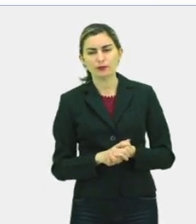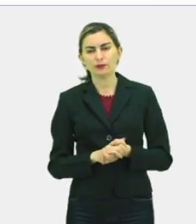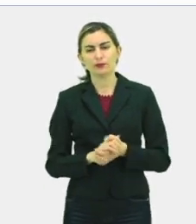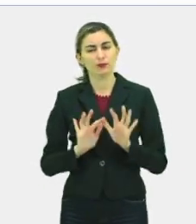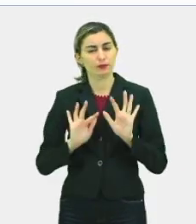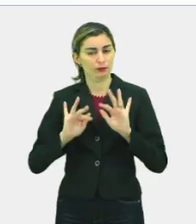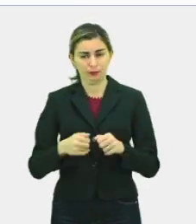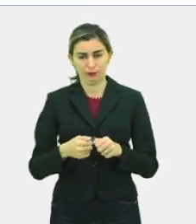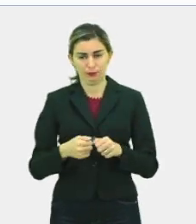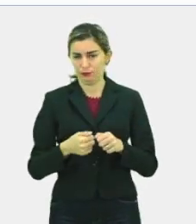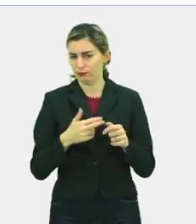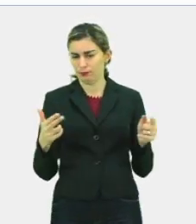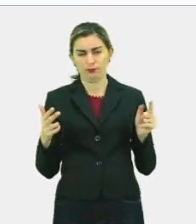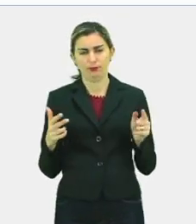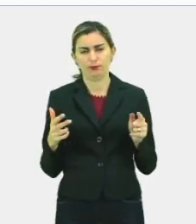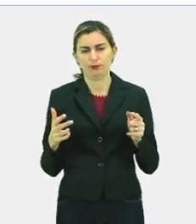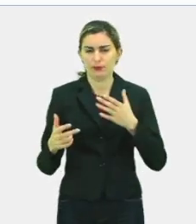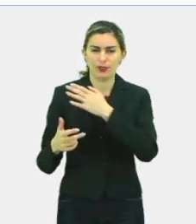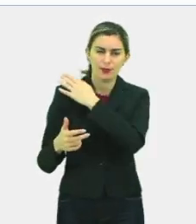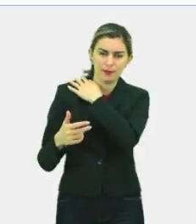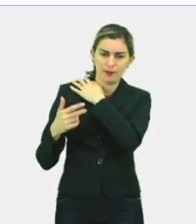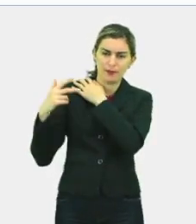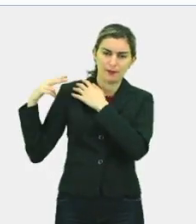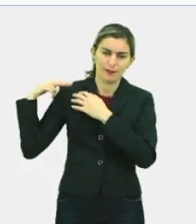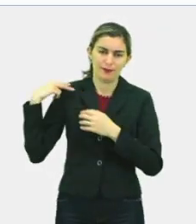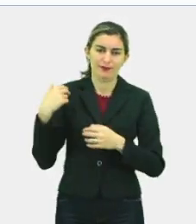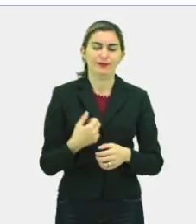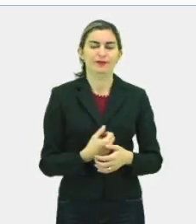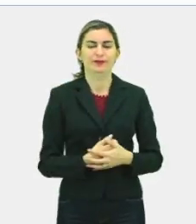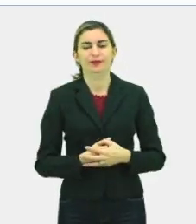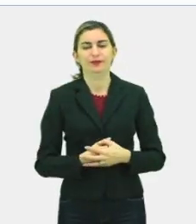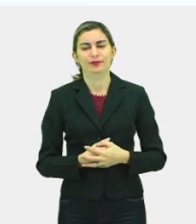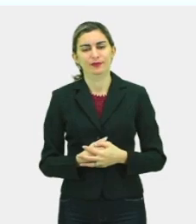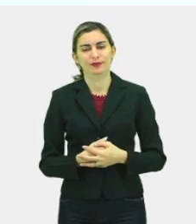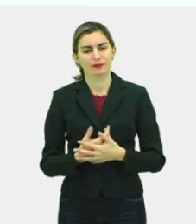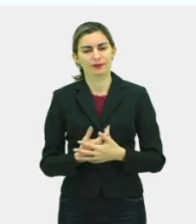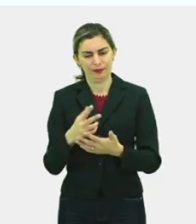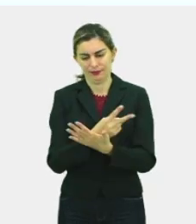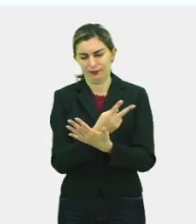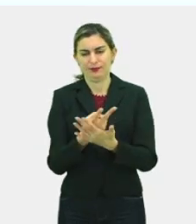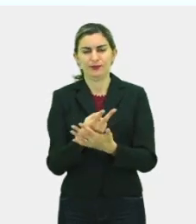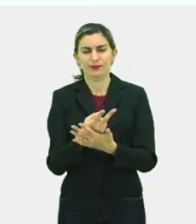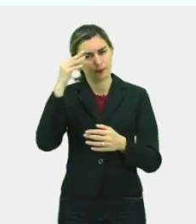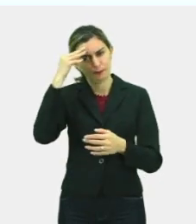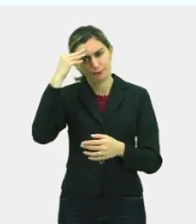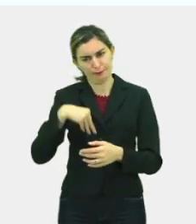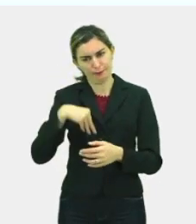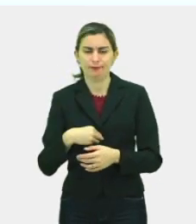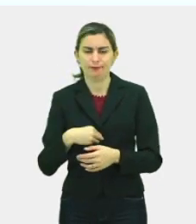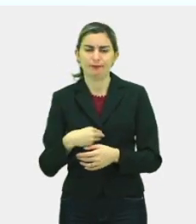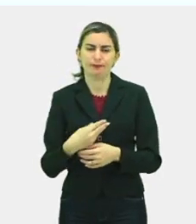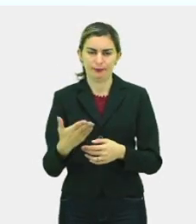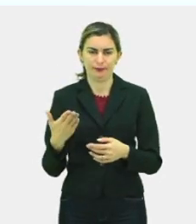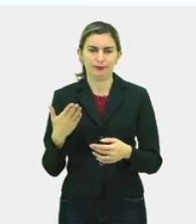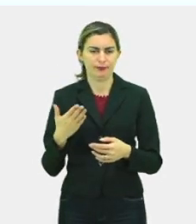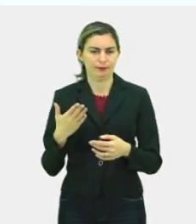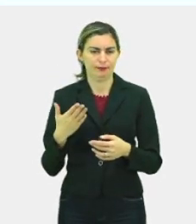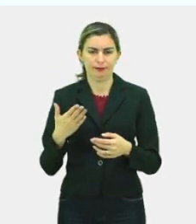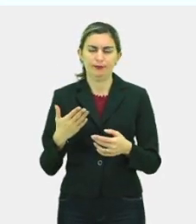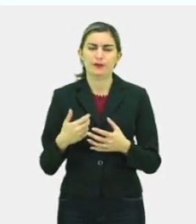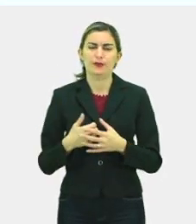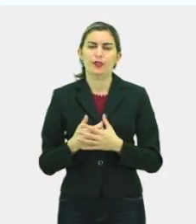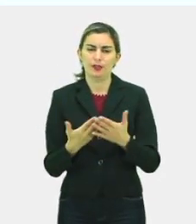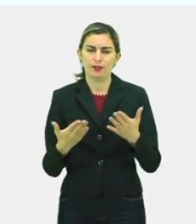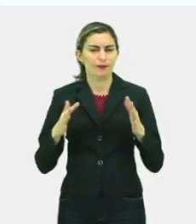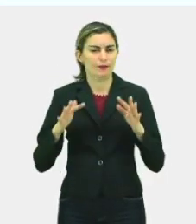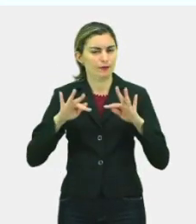Isso aí, finalizando numa chave de braço, ok? E aí o oponente desiste, né? Para não